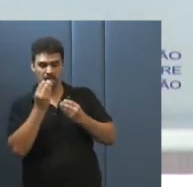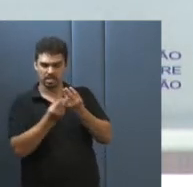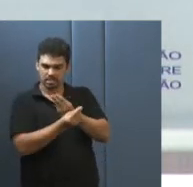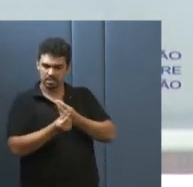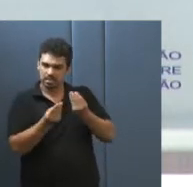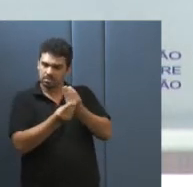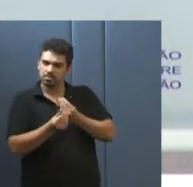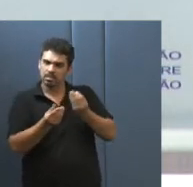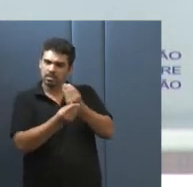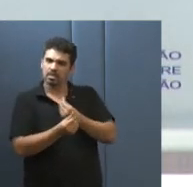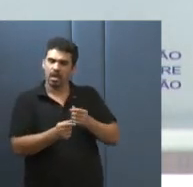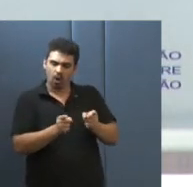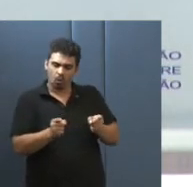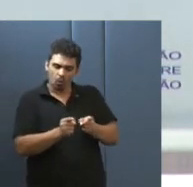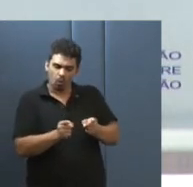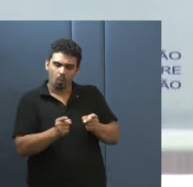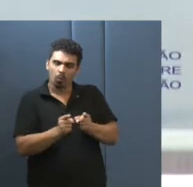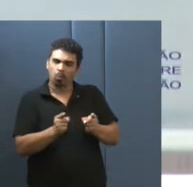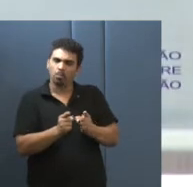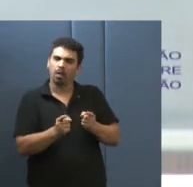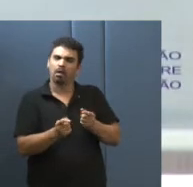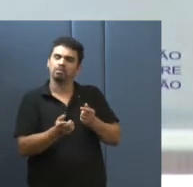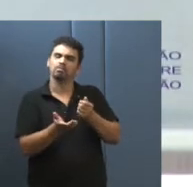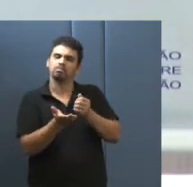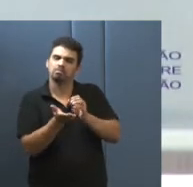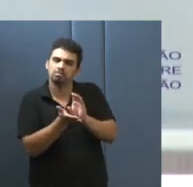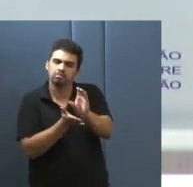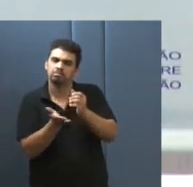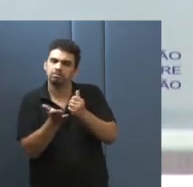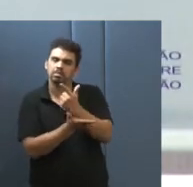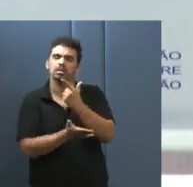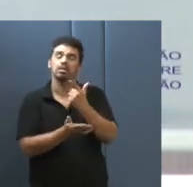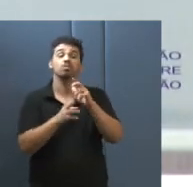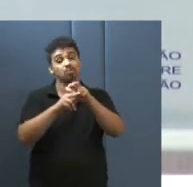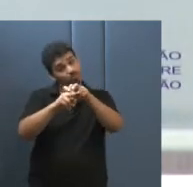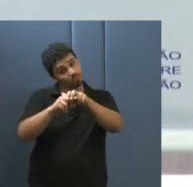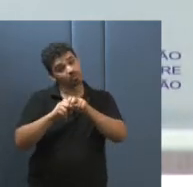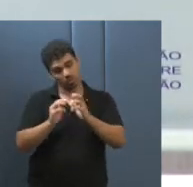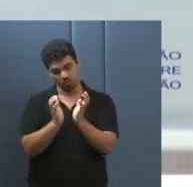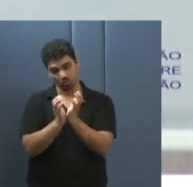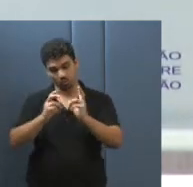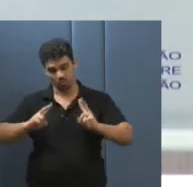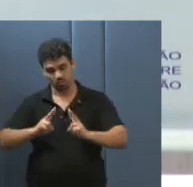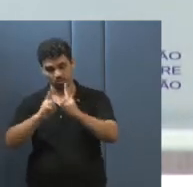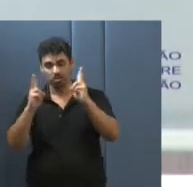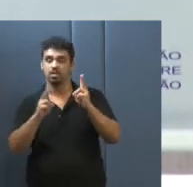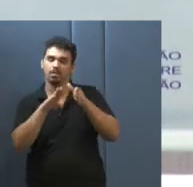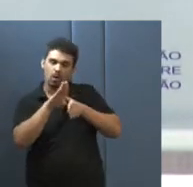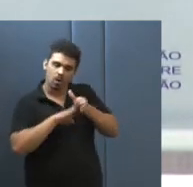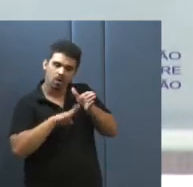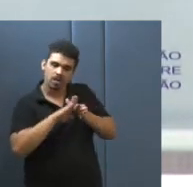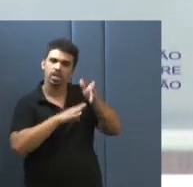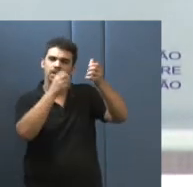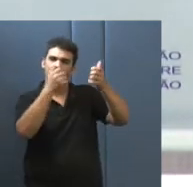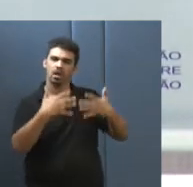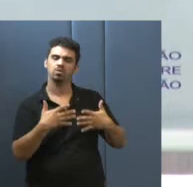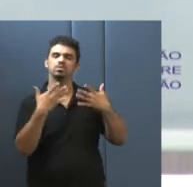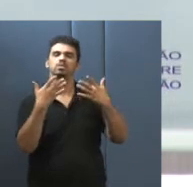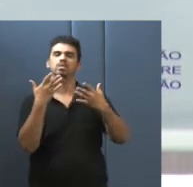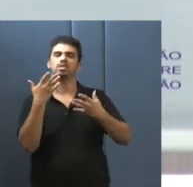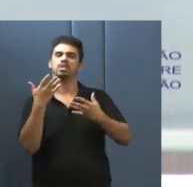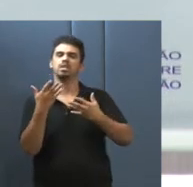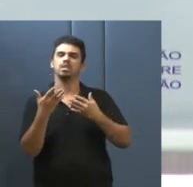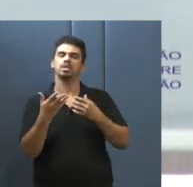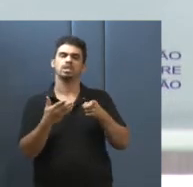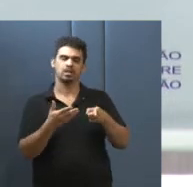de curto prazo, o Clube de Paris orienta sempre as suas negociações, com exceção da iniciativa RIPC, que realmente foi uma iniciativa